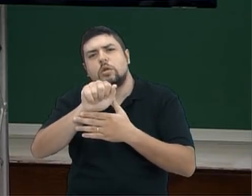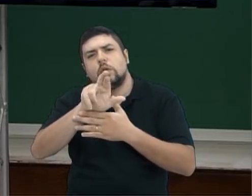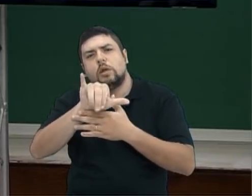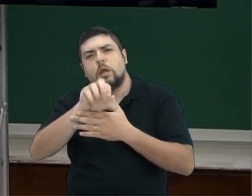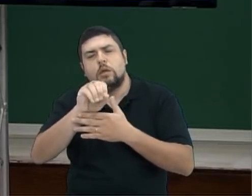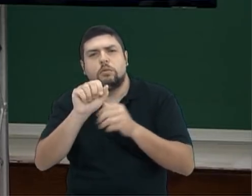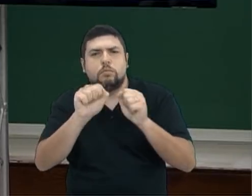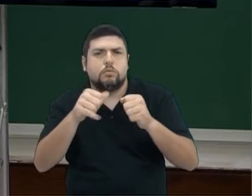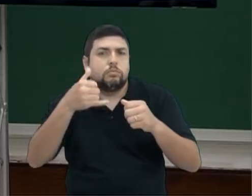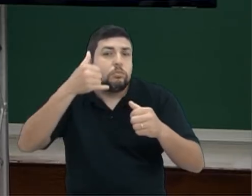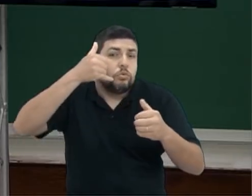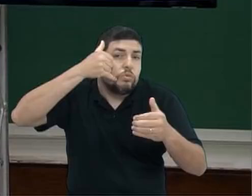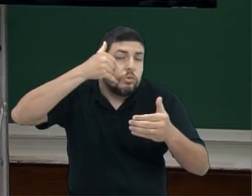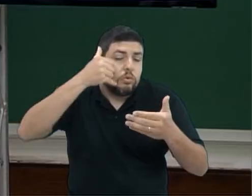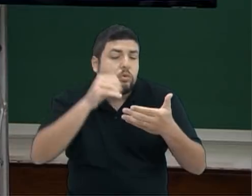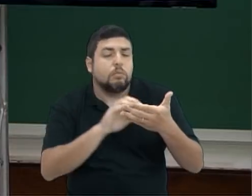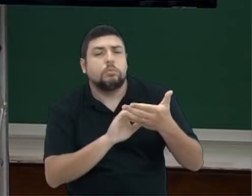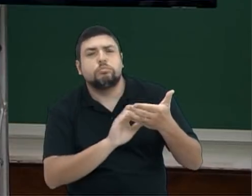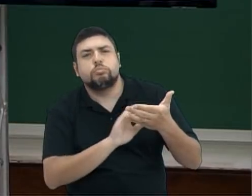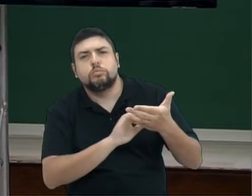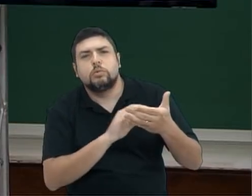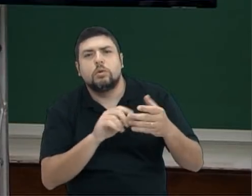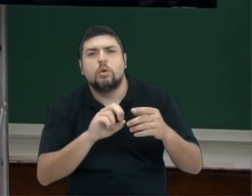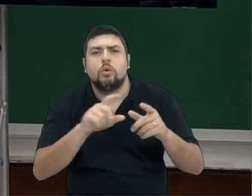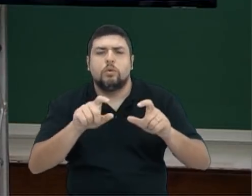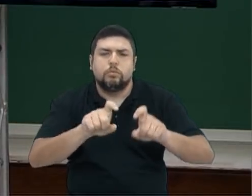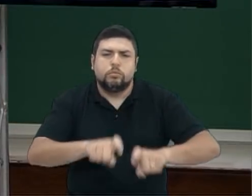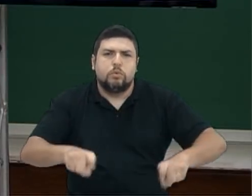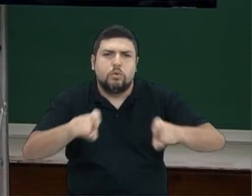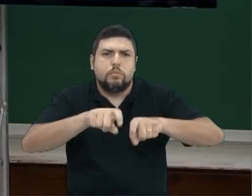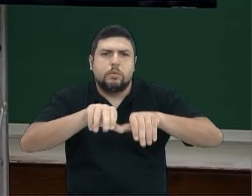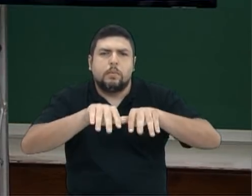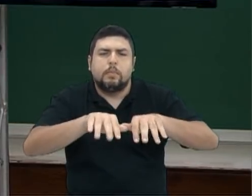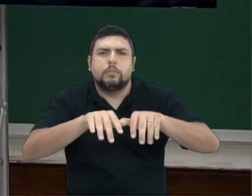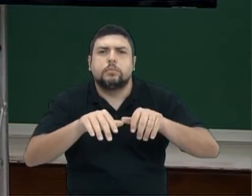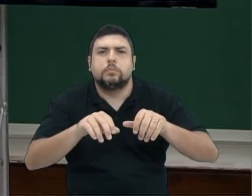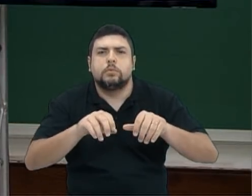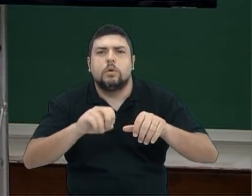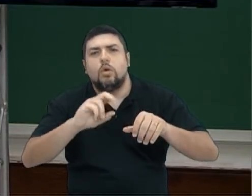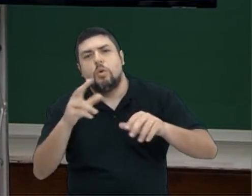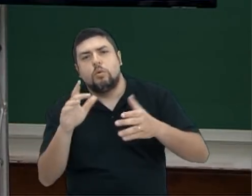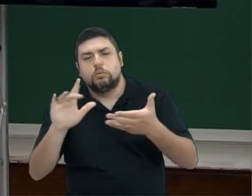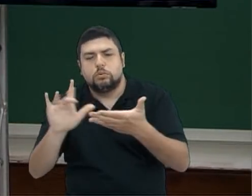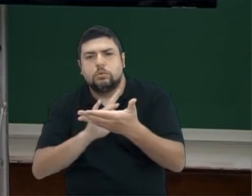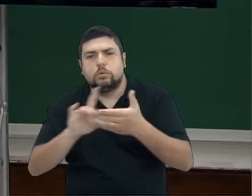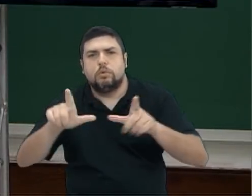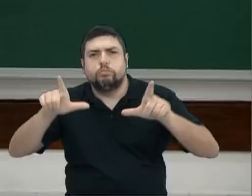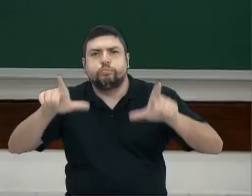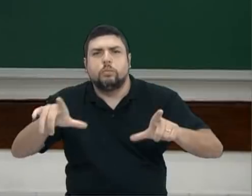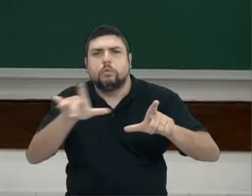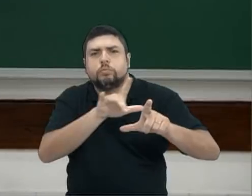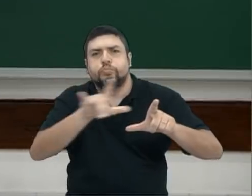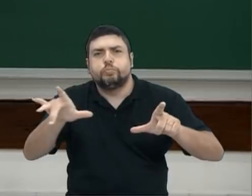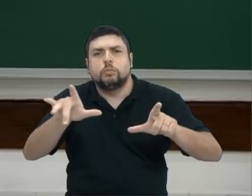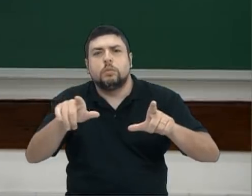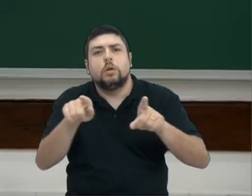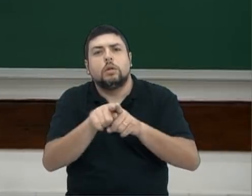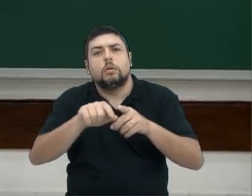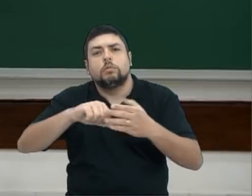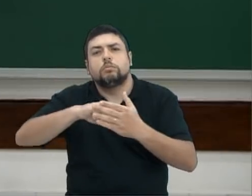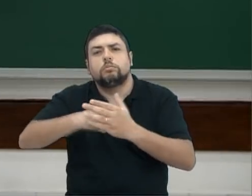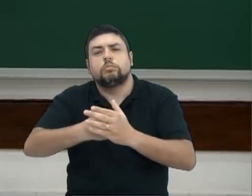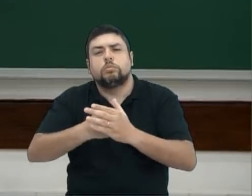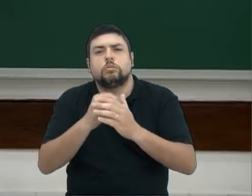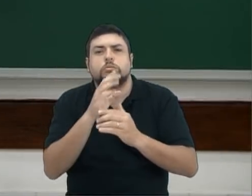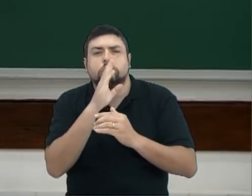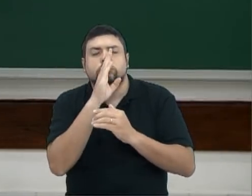teu celular, no teu computador, no teu tablet, e não compartilhar com ninguém. Vocês se lembram que quando a mãe da Carol